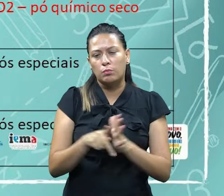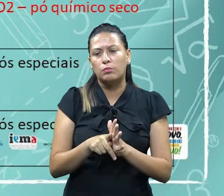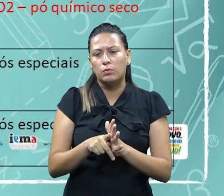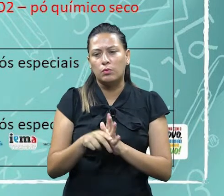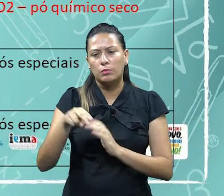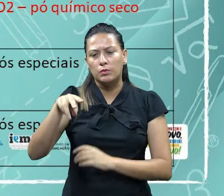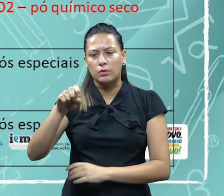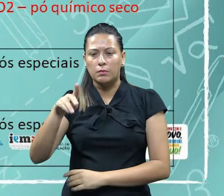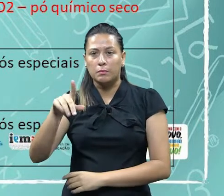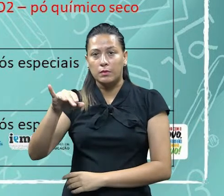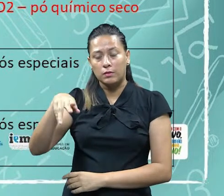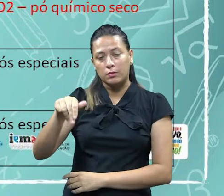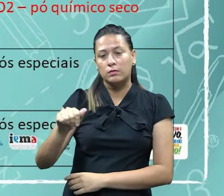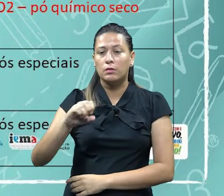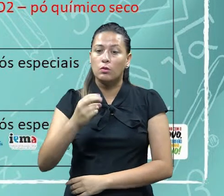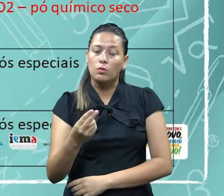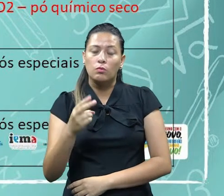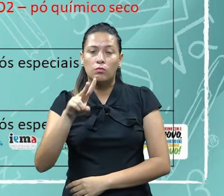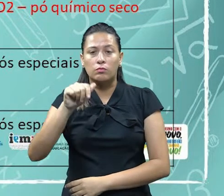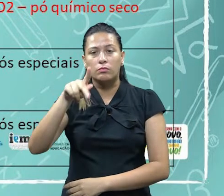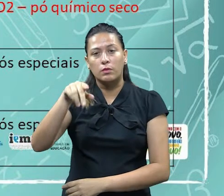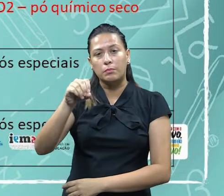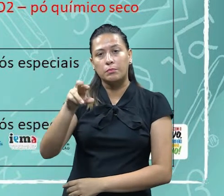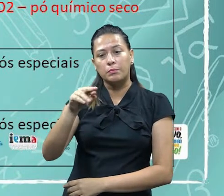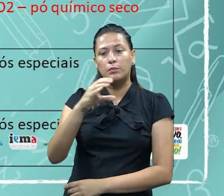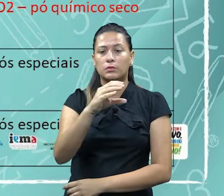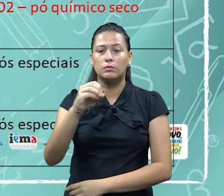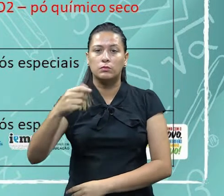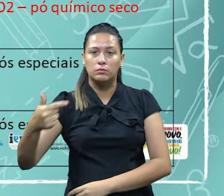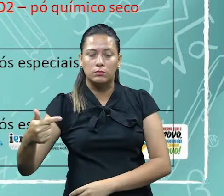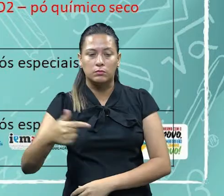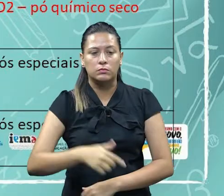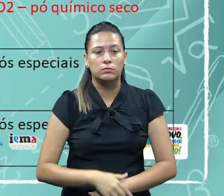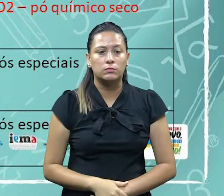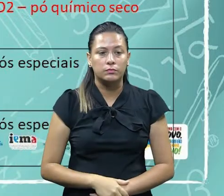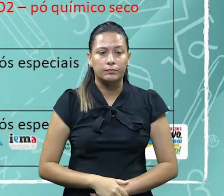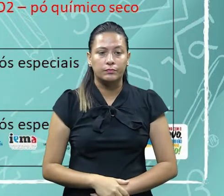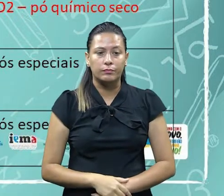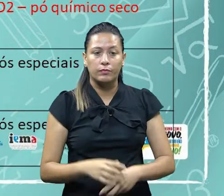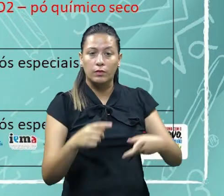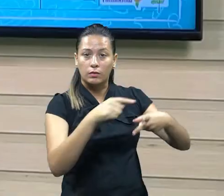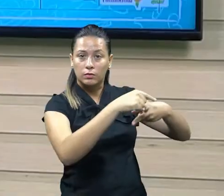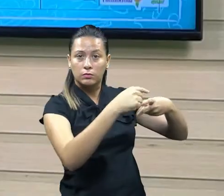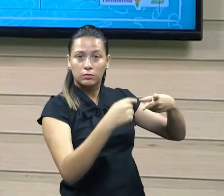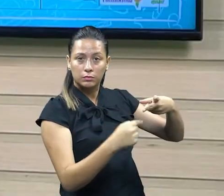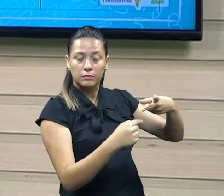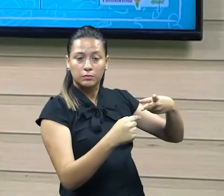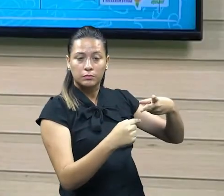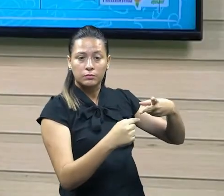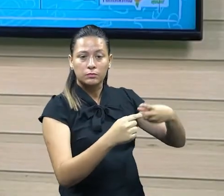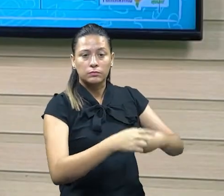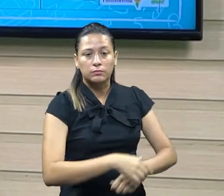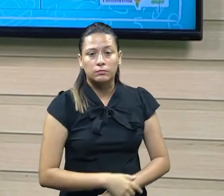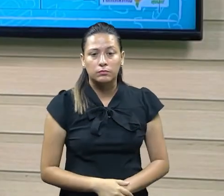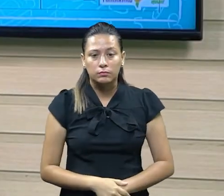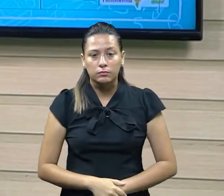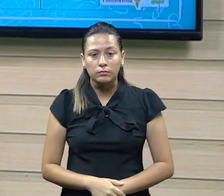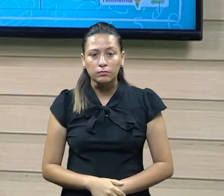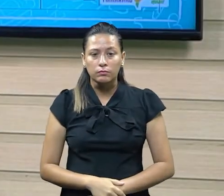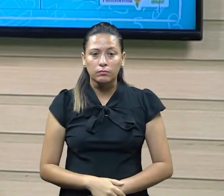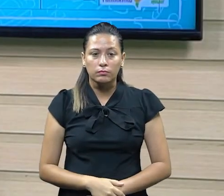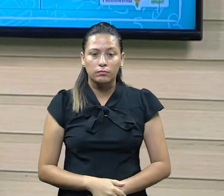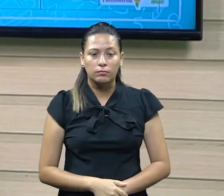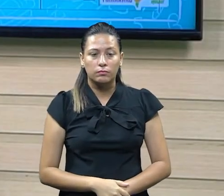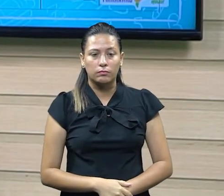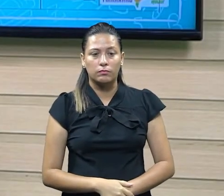neblina ou vapor e CO2. Então, esses dois primeiros não é muito da nossa